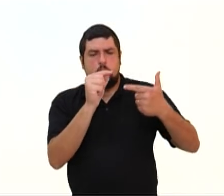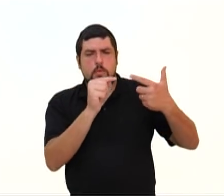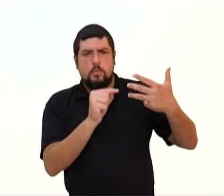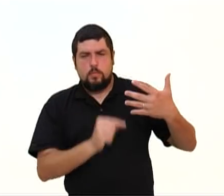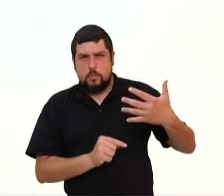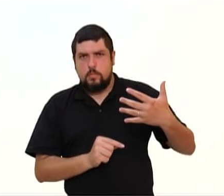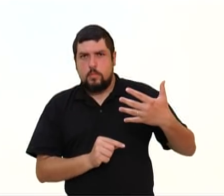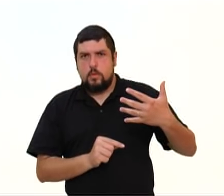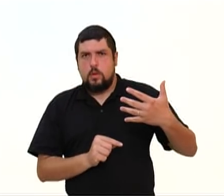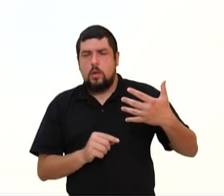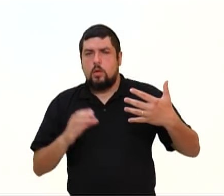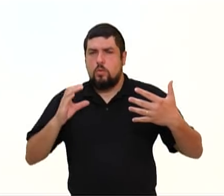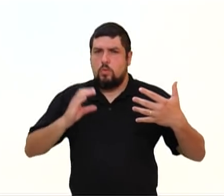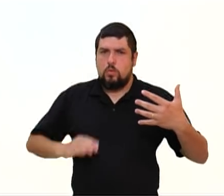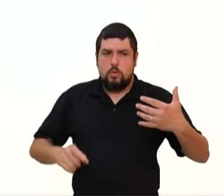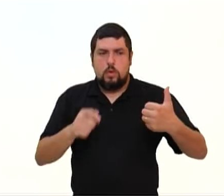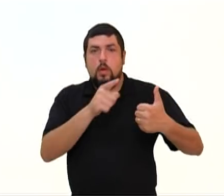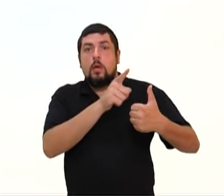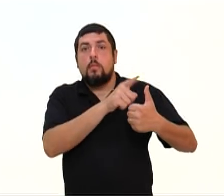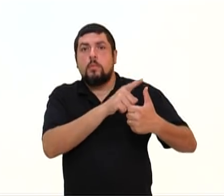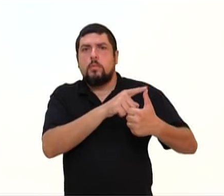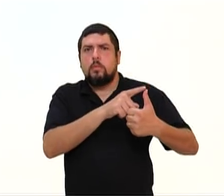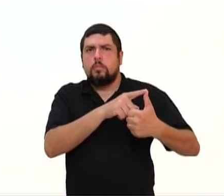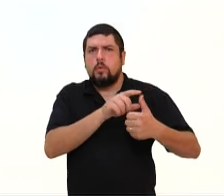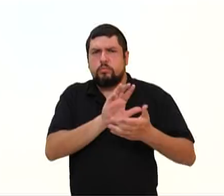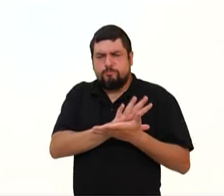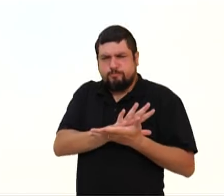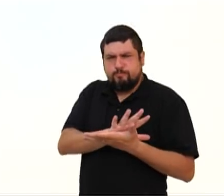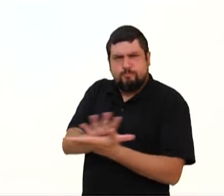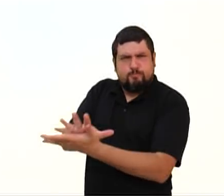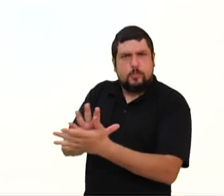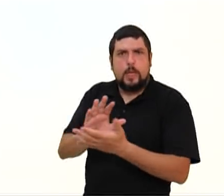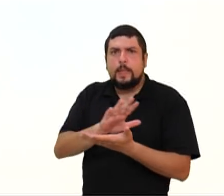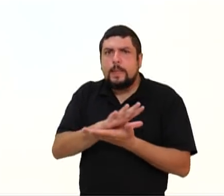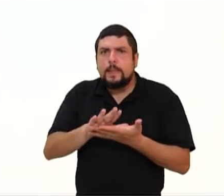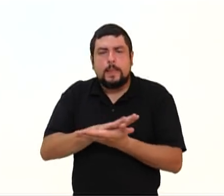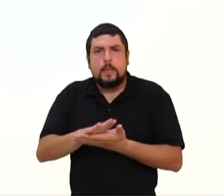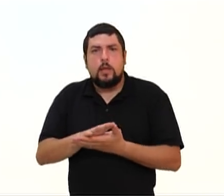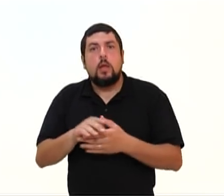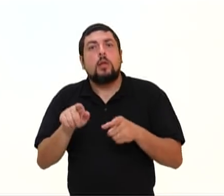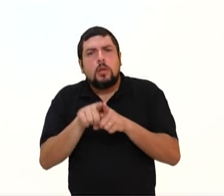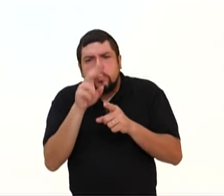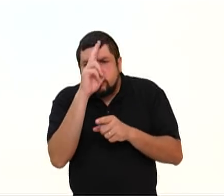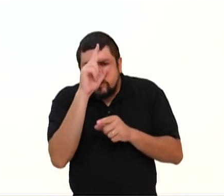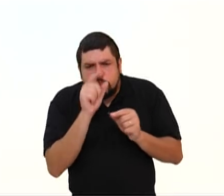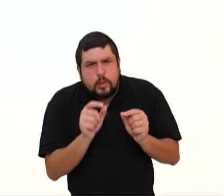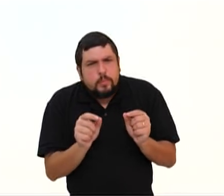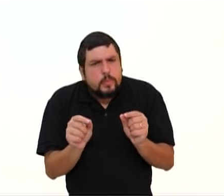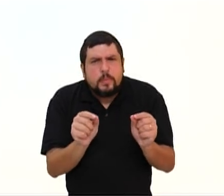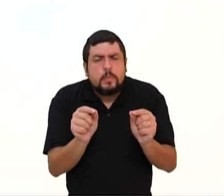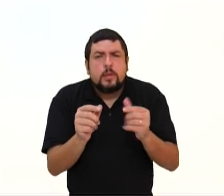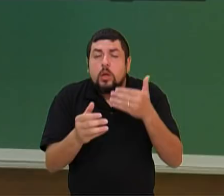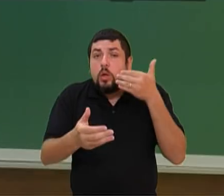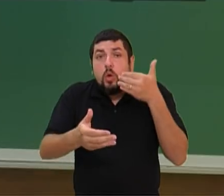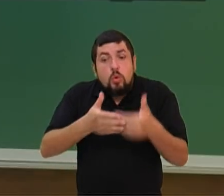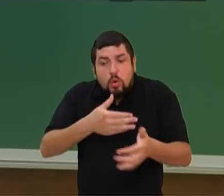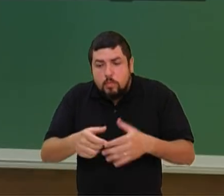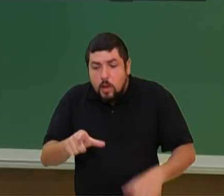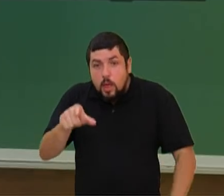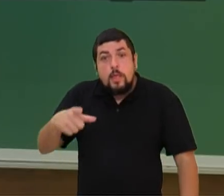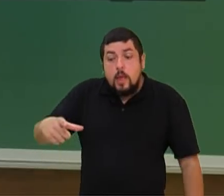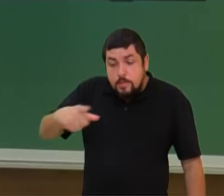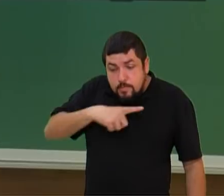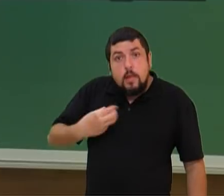A primeira, não fazer mal a nenhuma criatura viva. Isso incluindo até os insetos. Né? Qualquer ser vivo